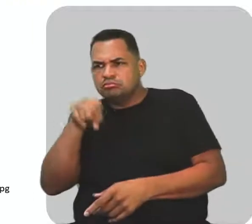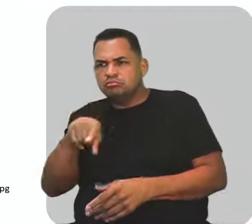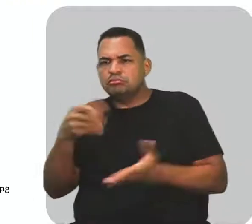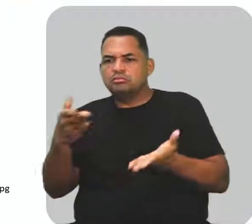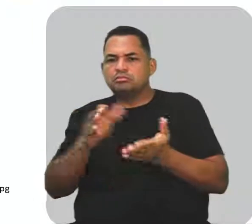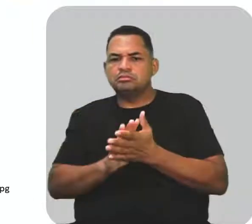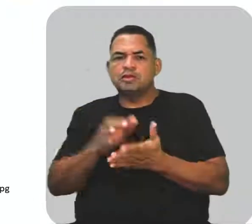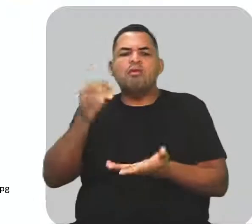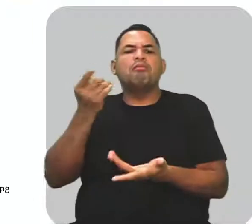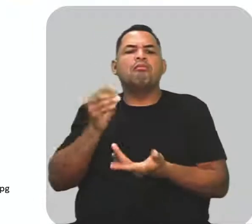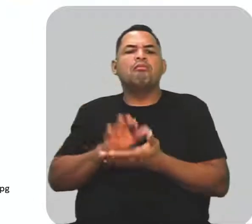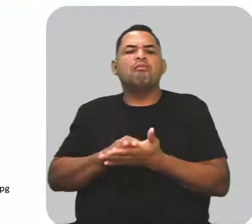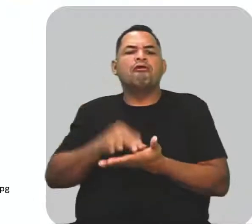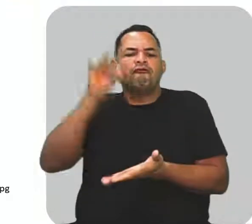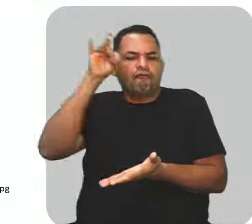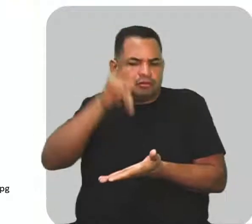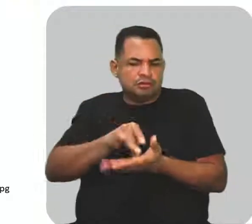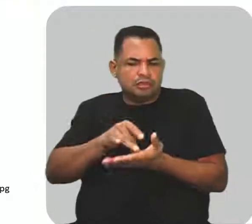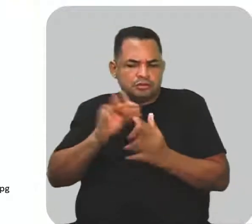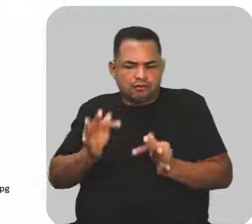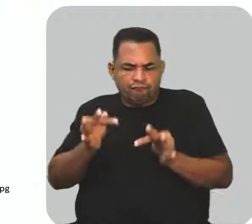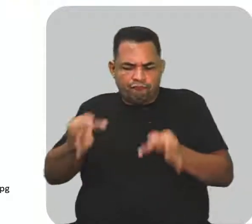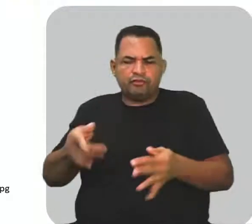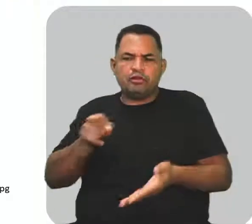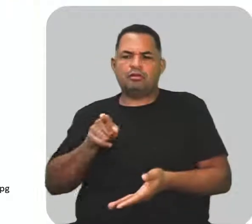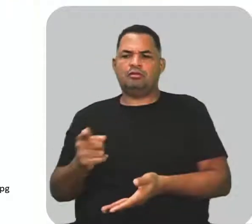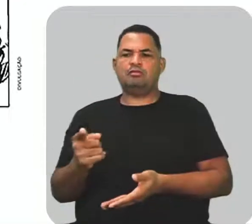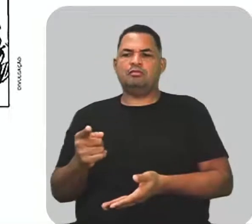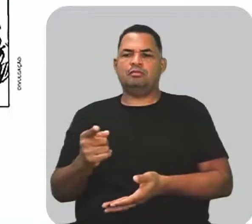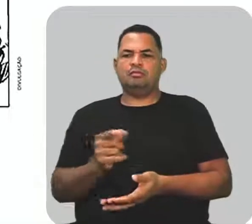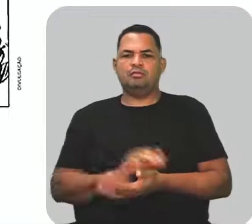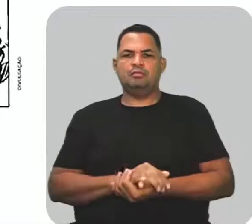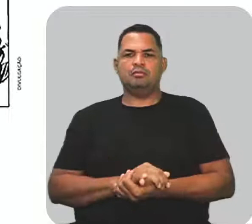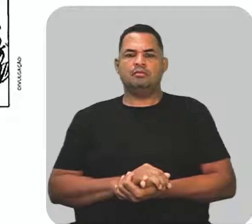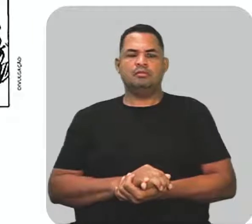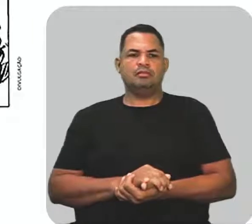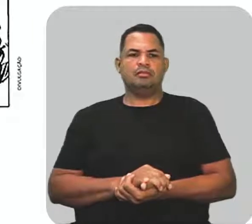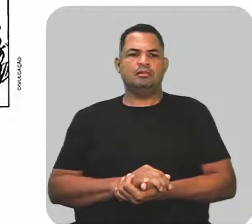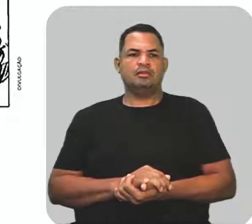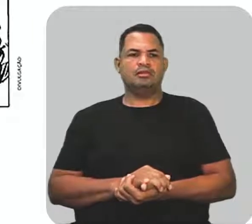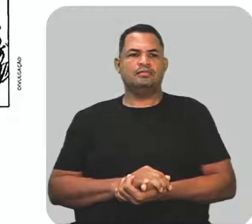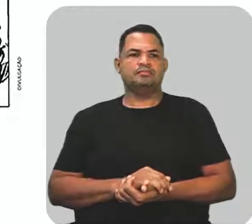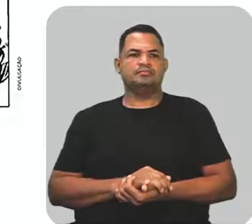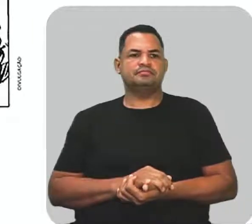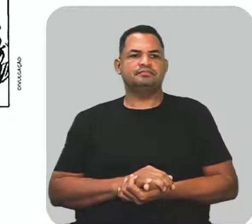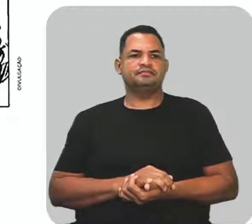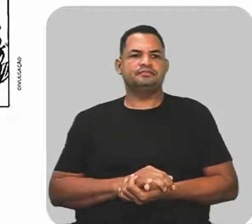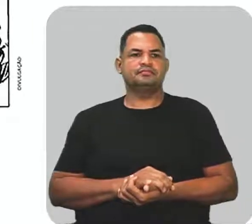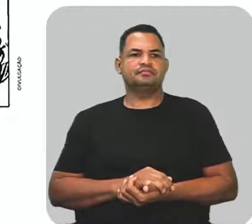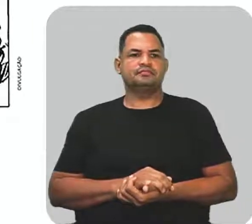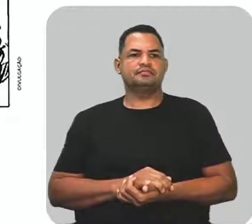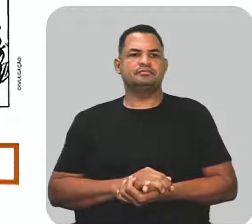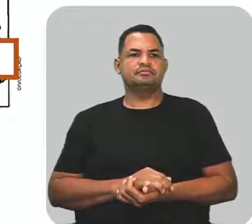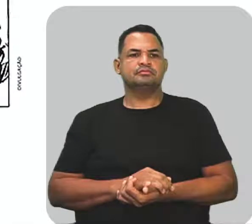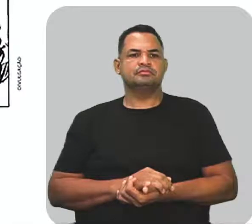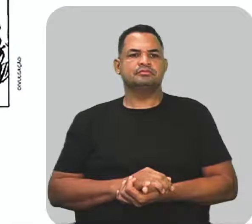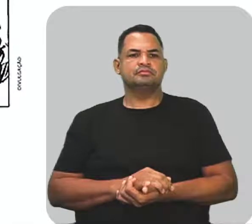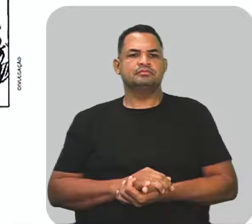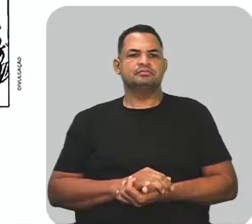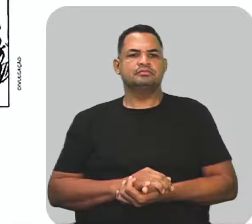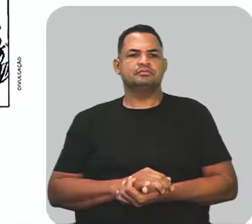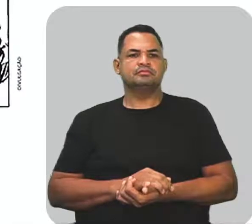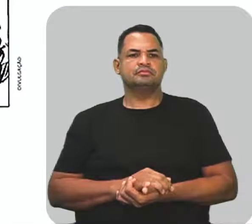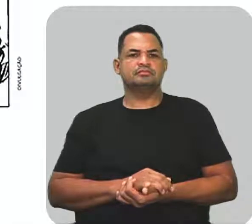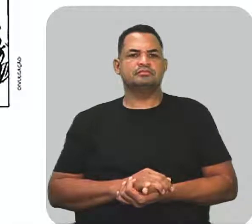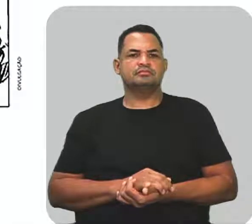for afirmando, ponto final. Beleza? Vamos embora. Ok?